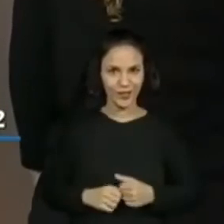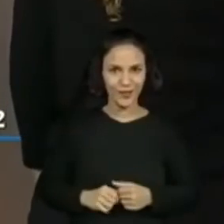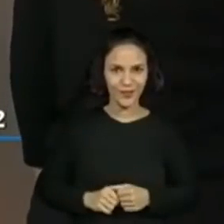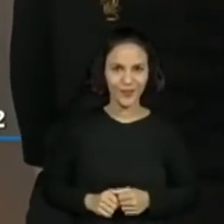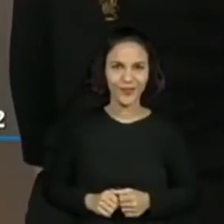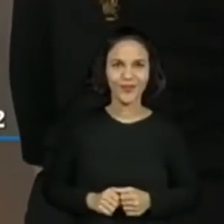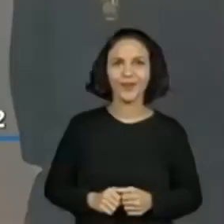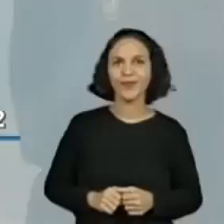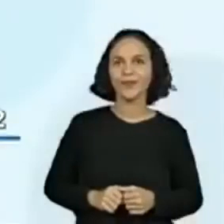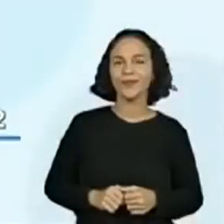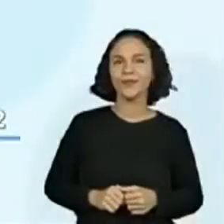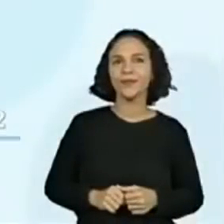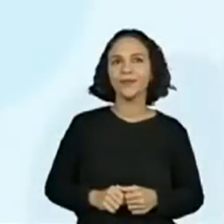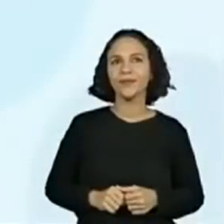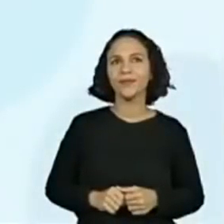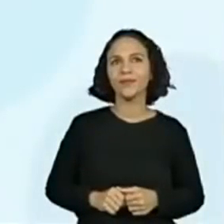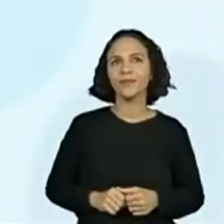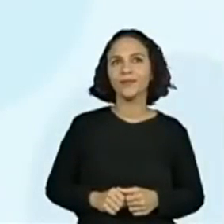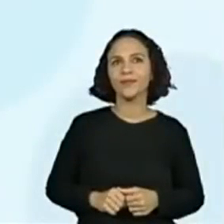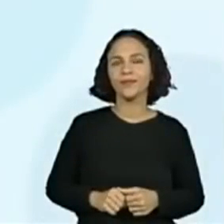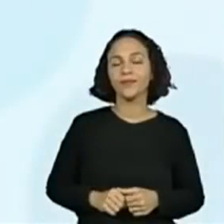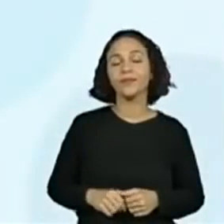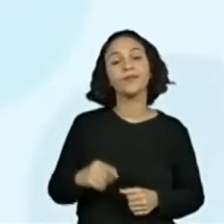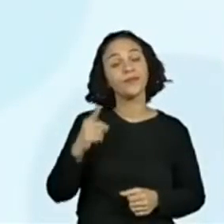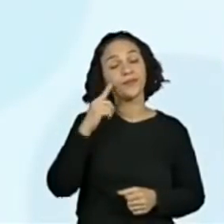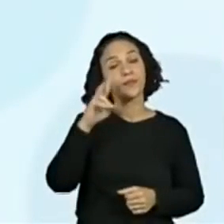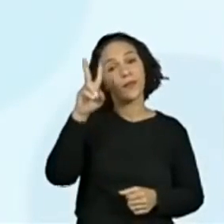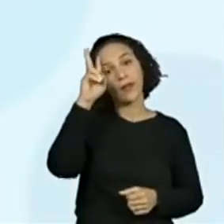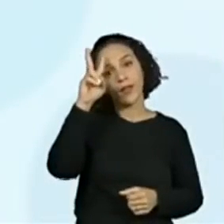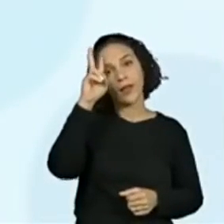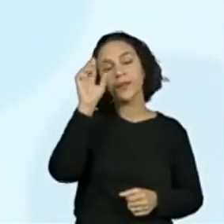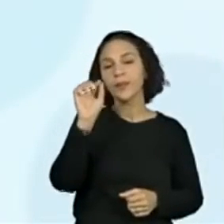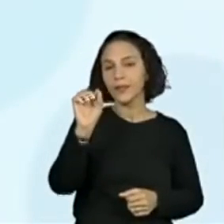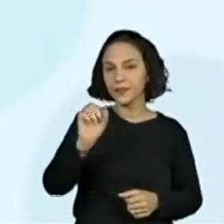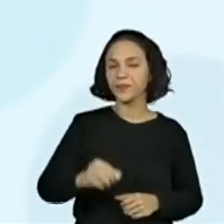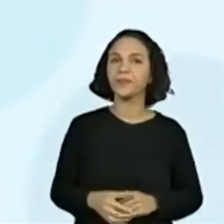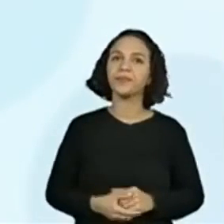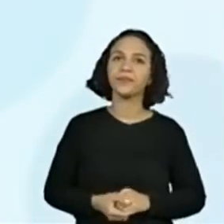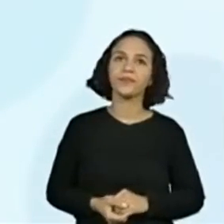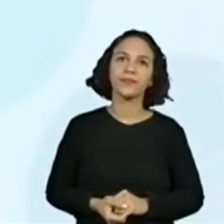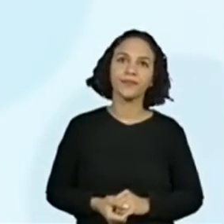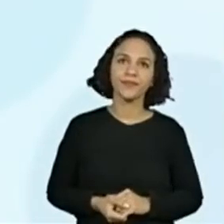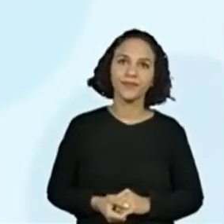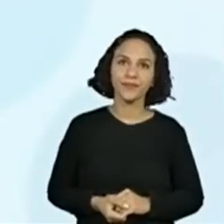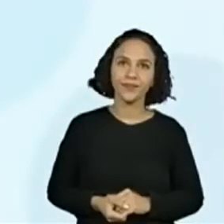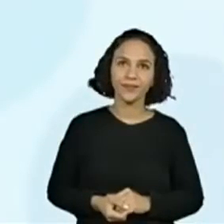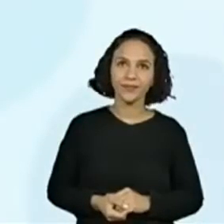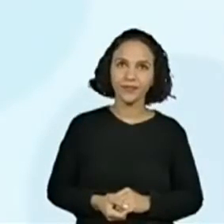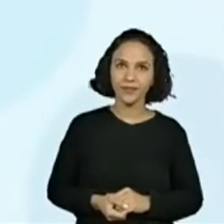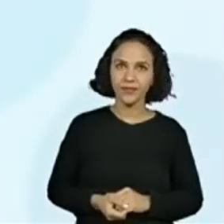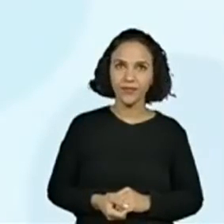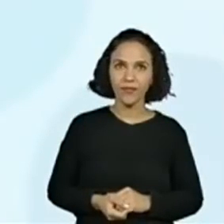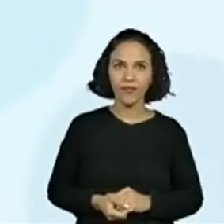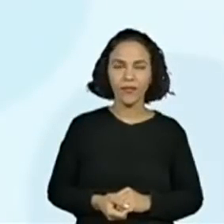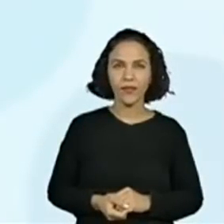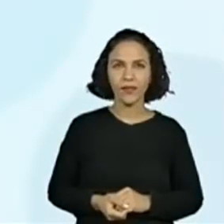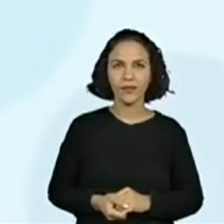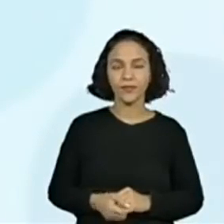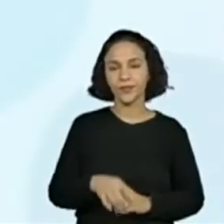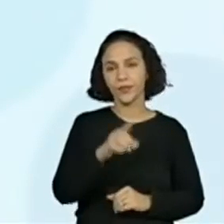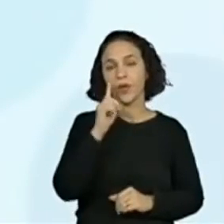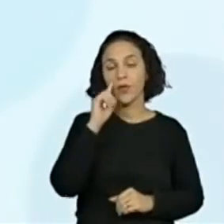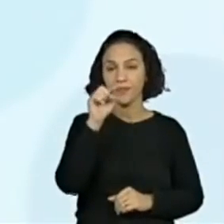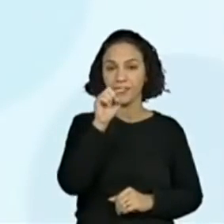Lembrando que é um final de conta, é um texto